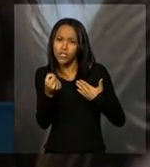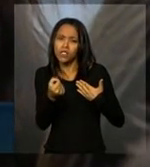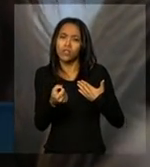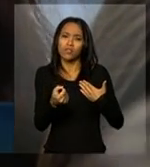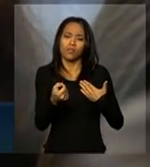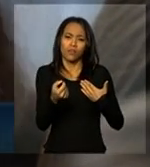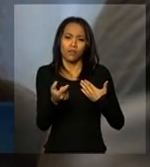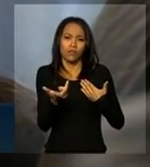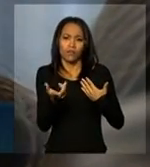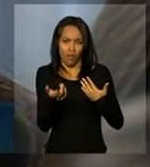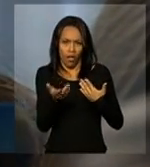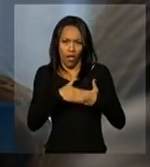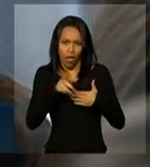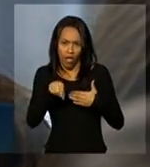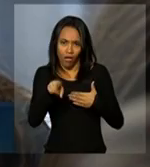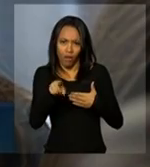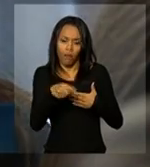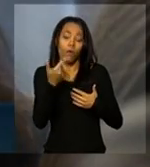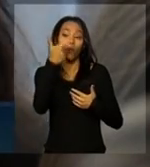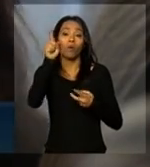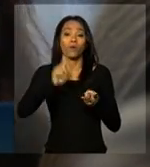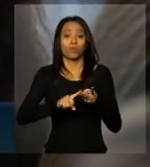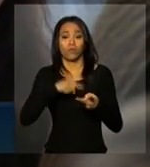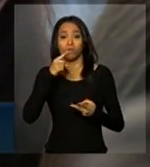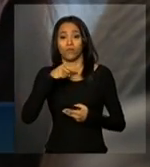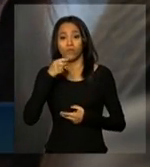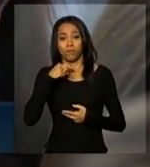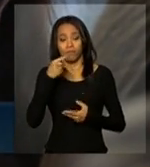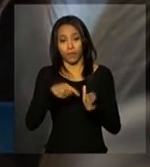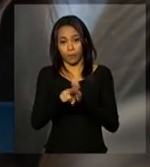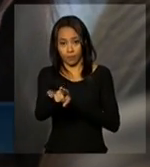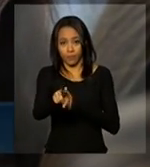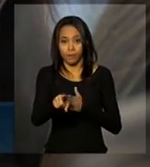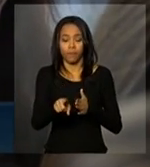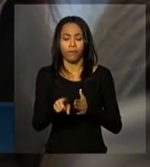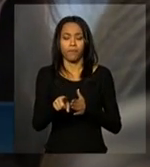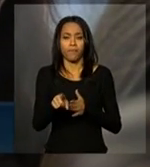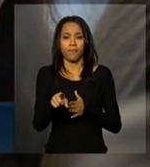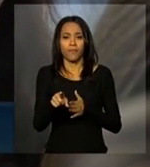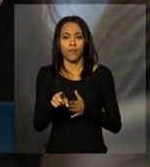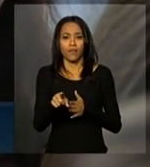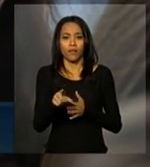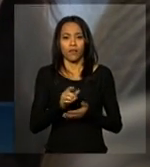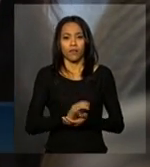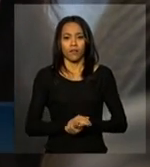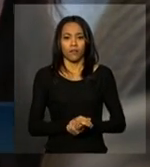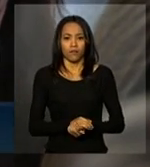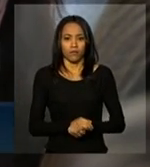PIB, é isso mesmo? Sim. Outra coisa, com relação a